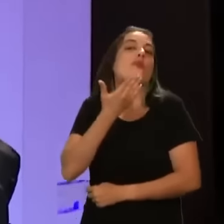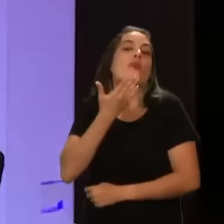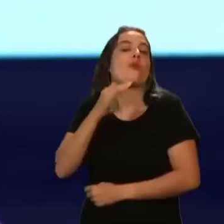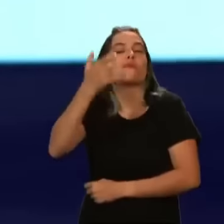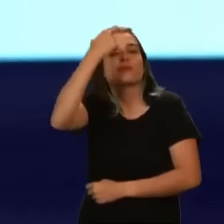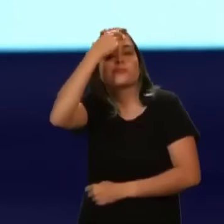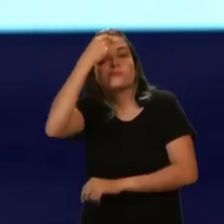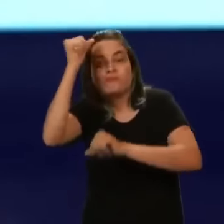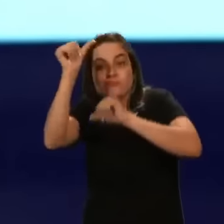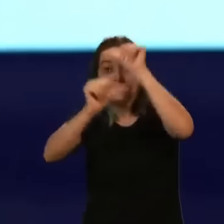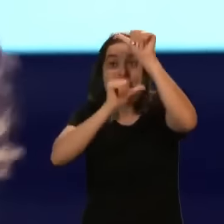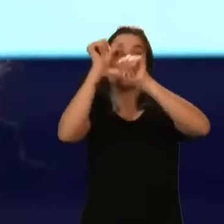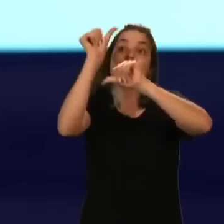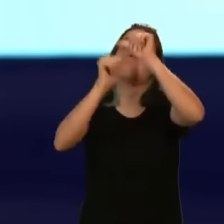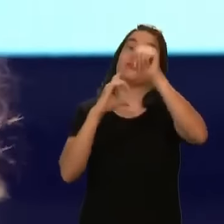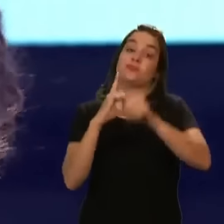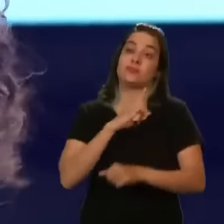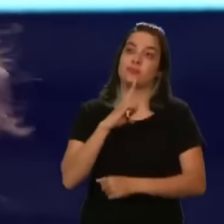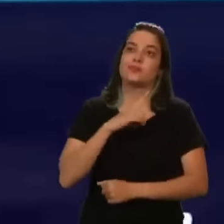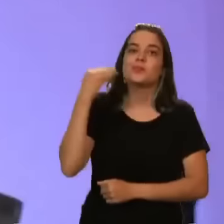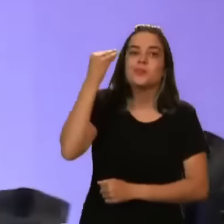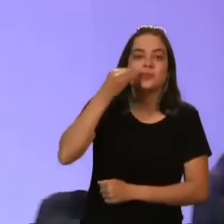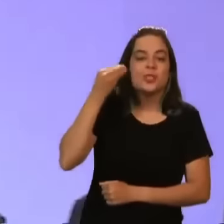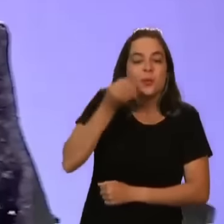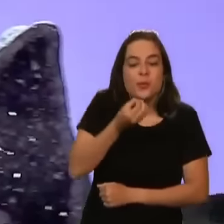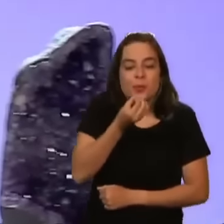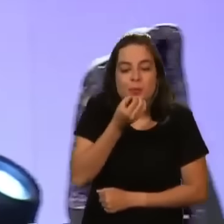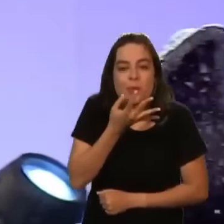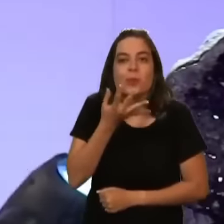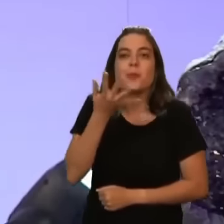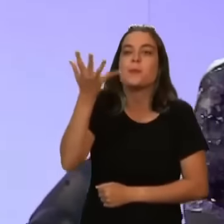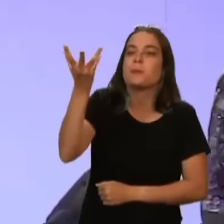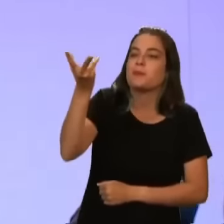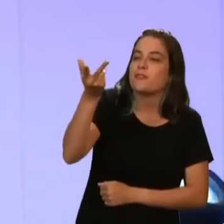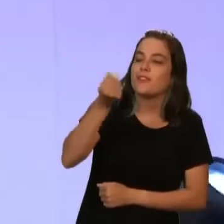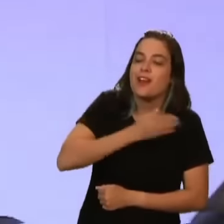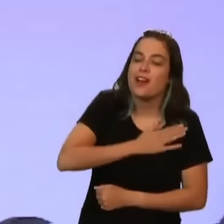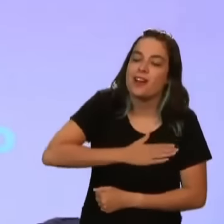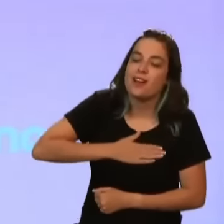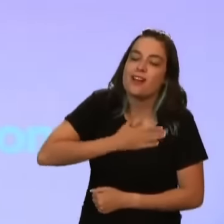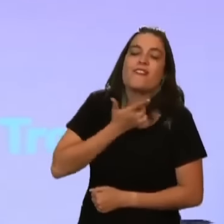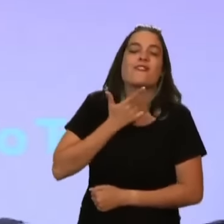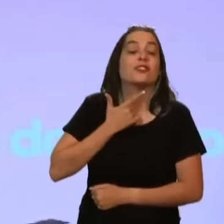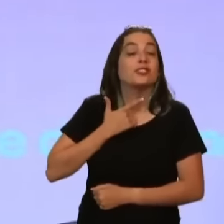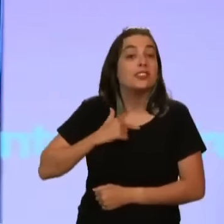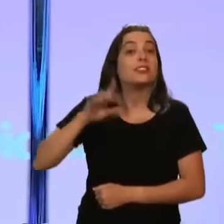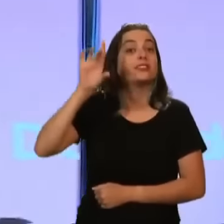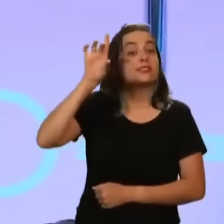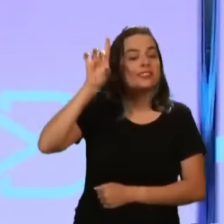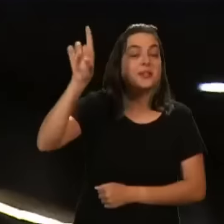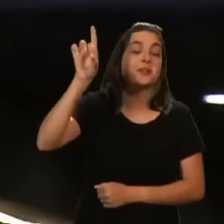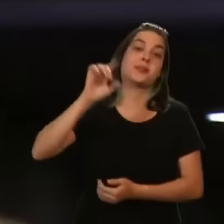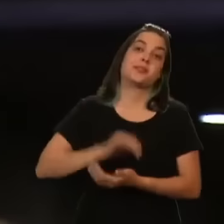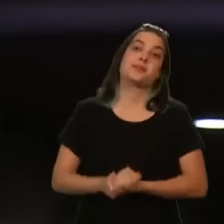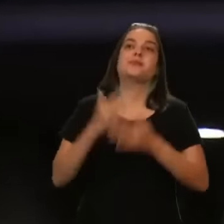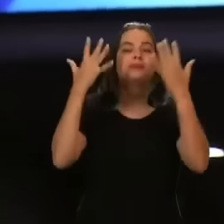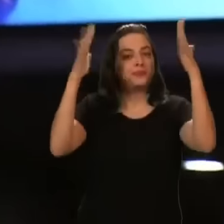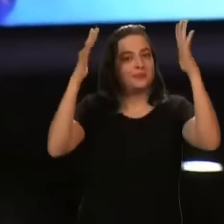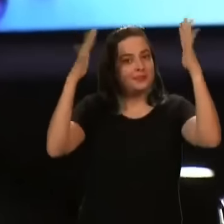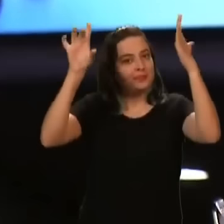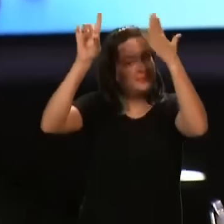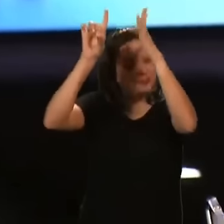sua mente para que experimente a boa, perfeita e agradável vontade de Deus.